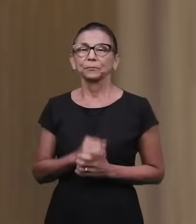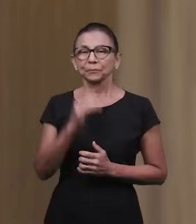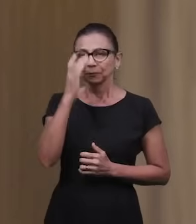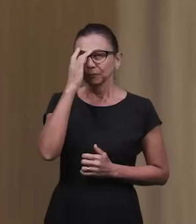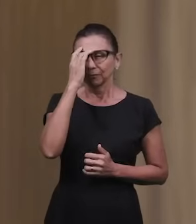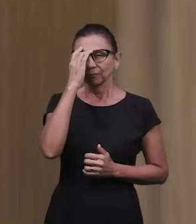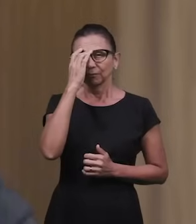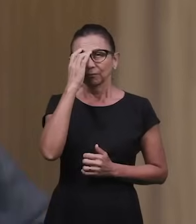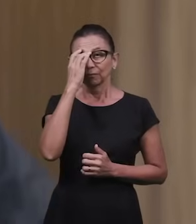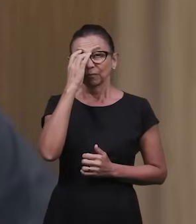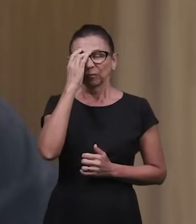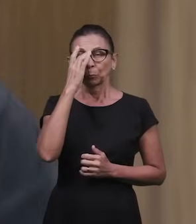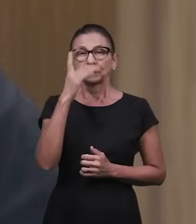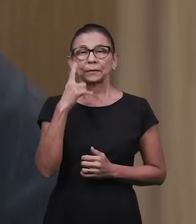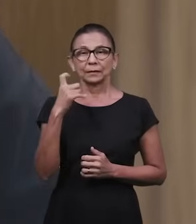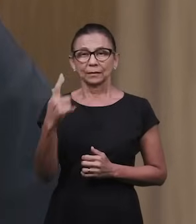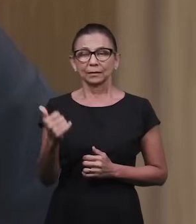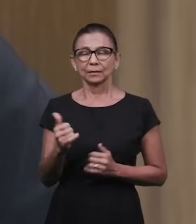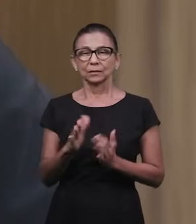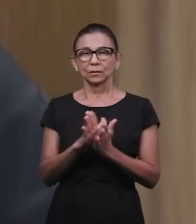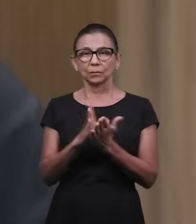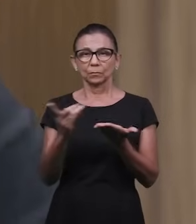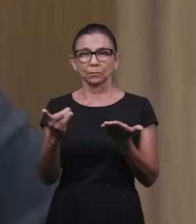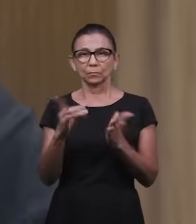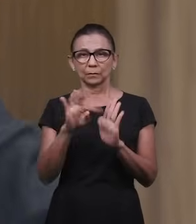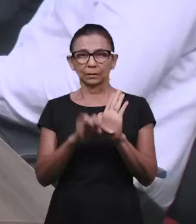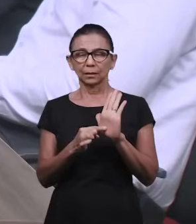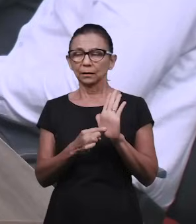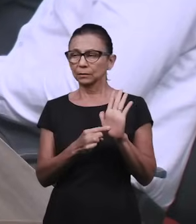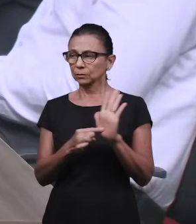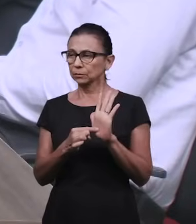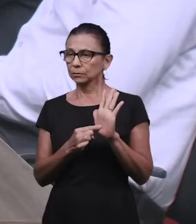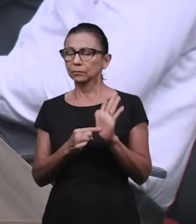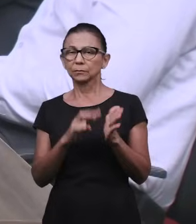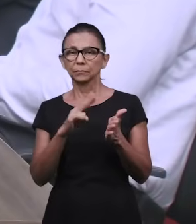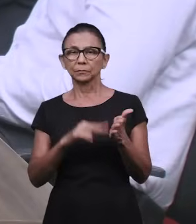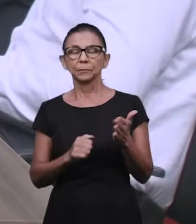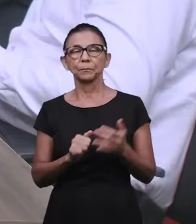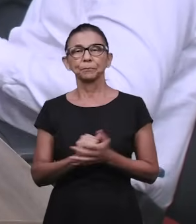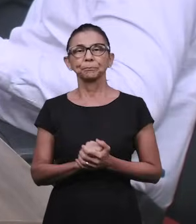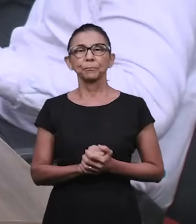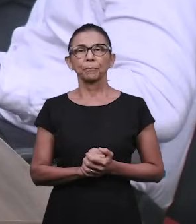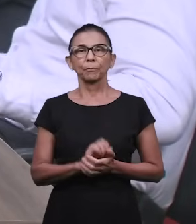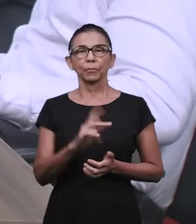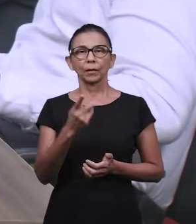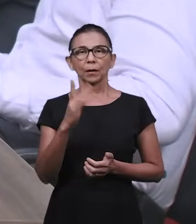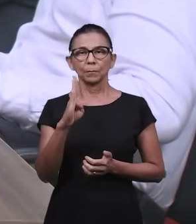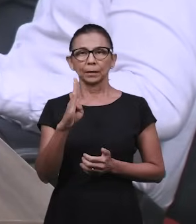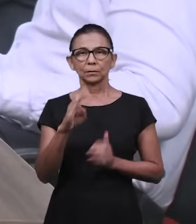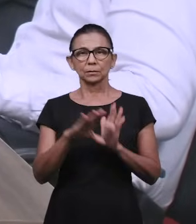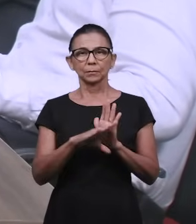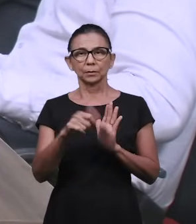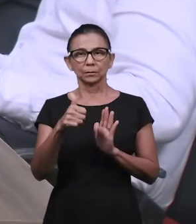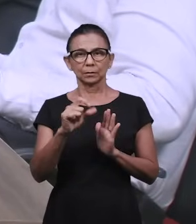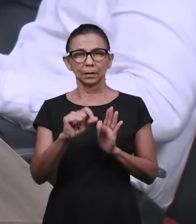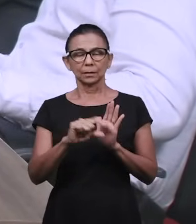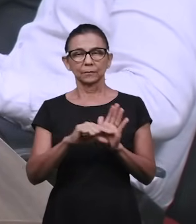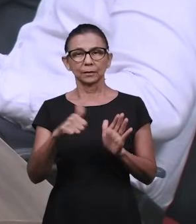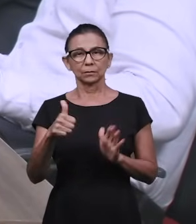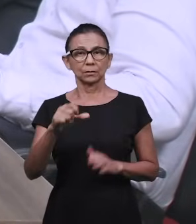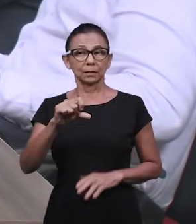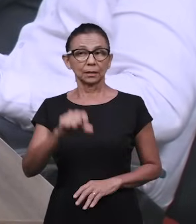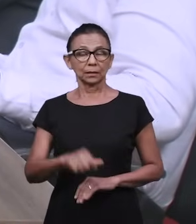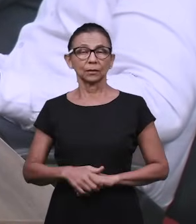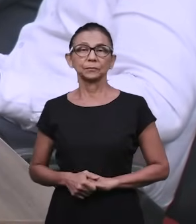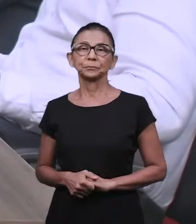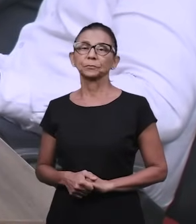até deixei aberto aqui um texto, um livro, na Carta aos Hebreus, capítulo 10, verso 19, diz: tendo,